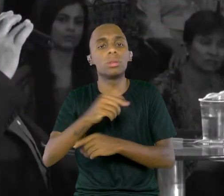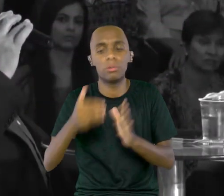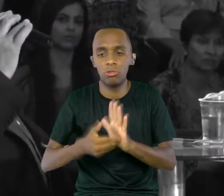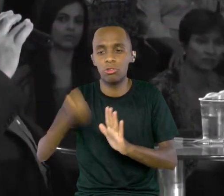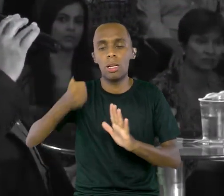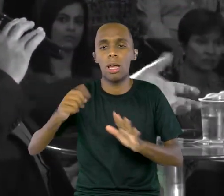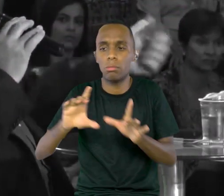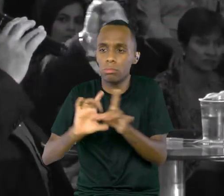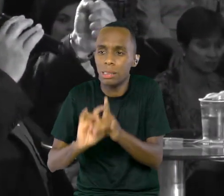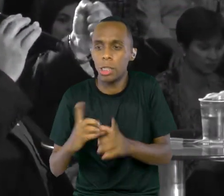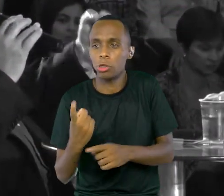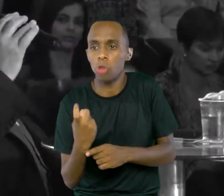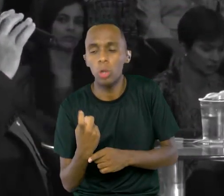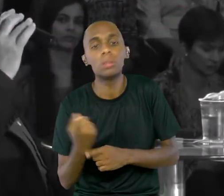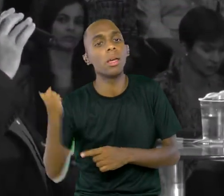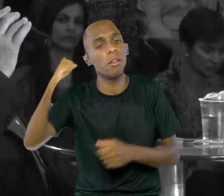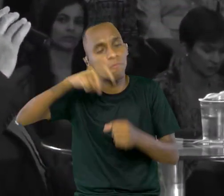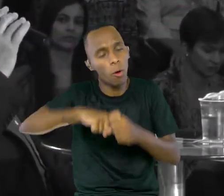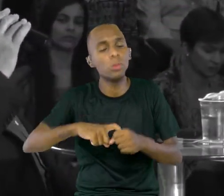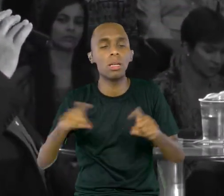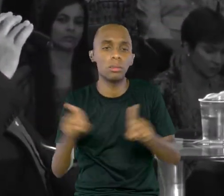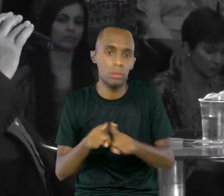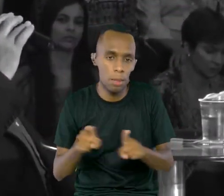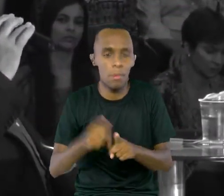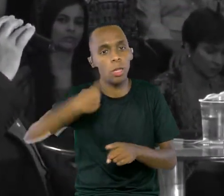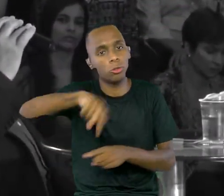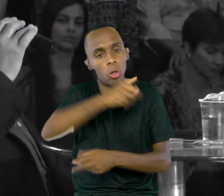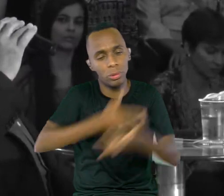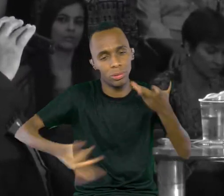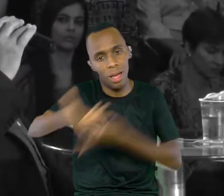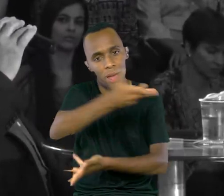nos faz tirar esse exílio e trazer